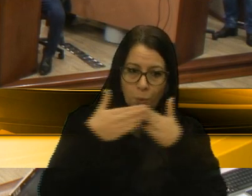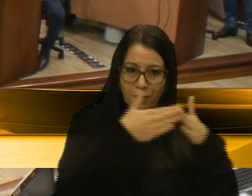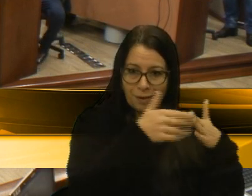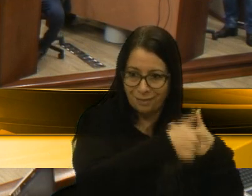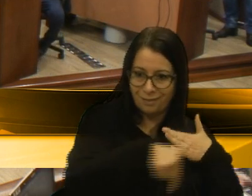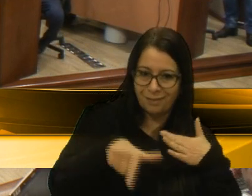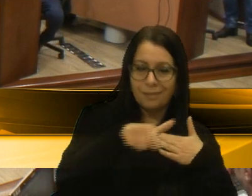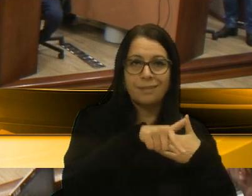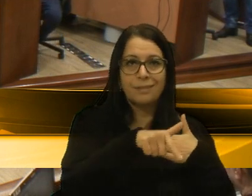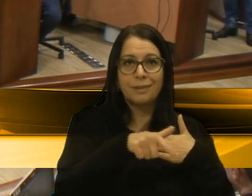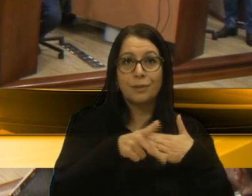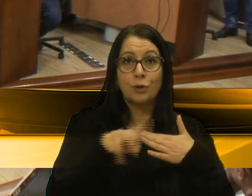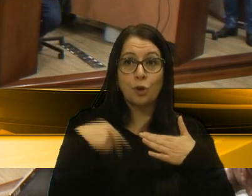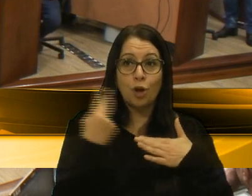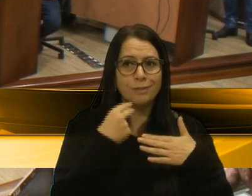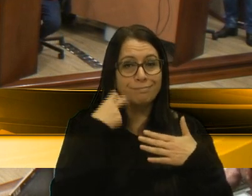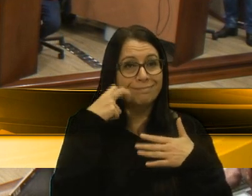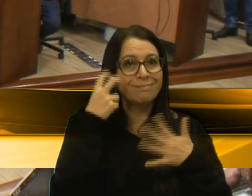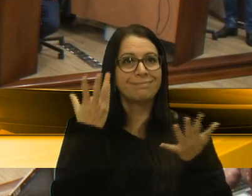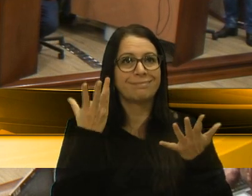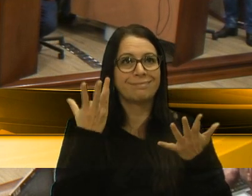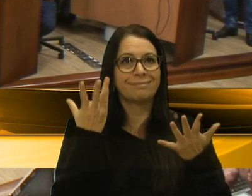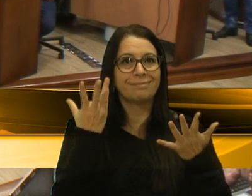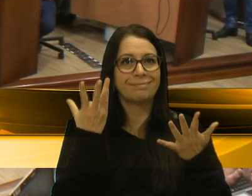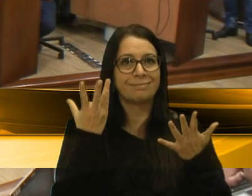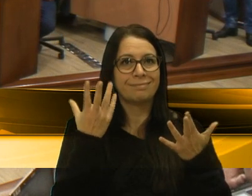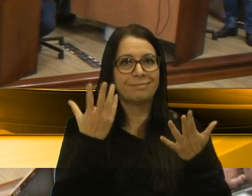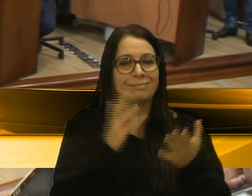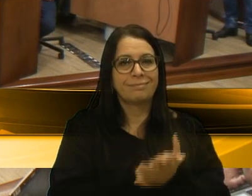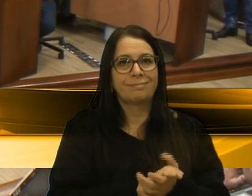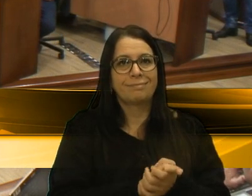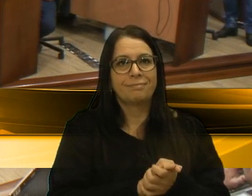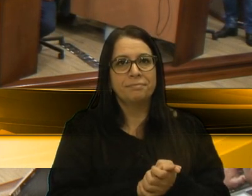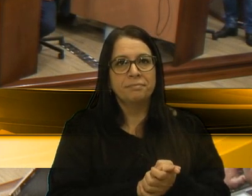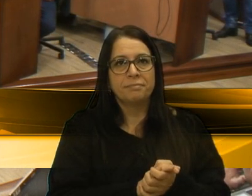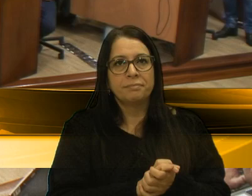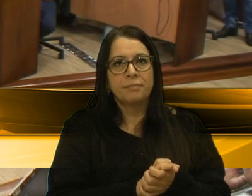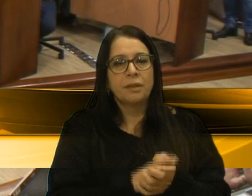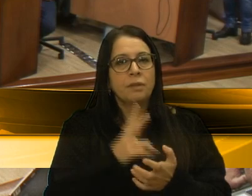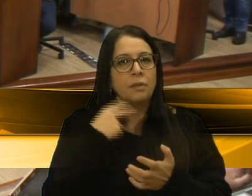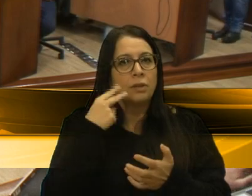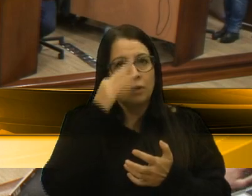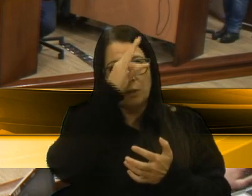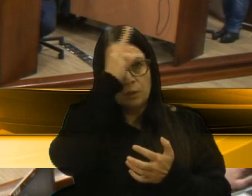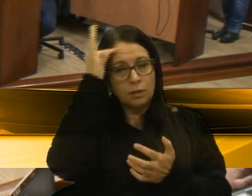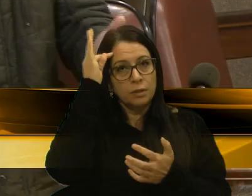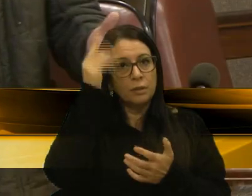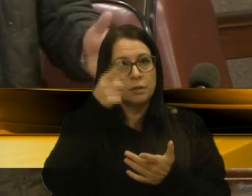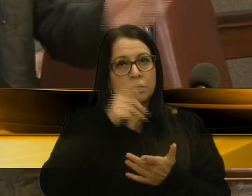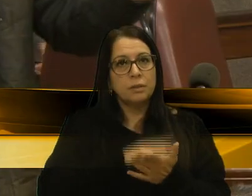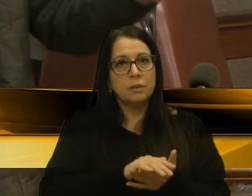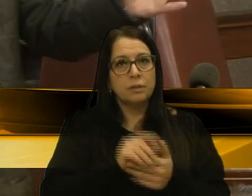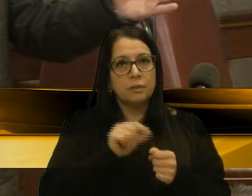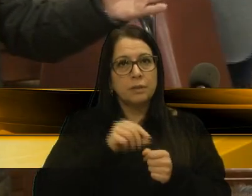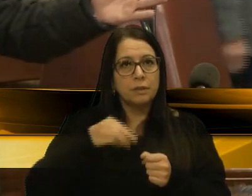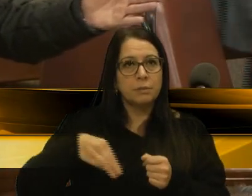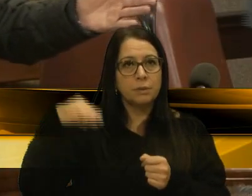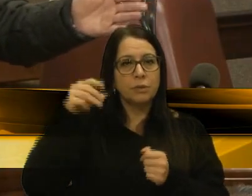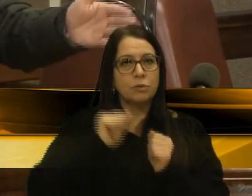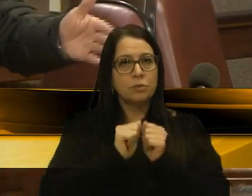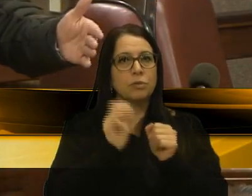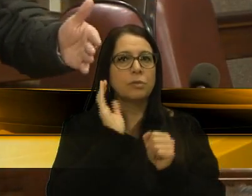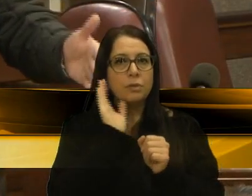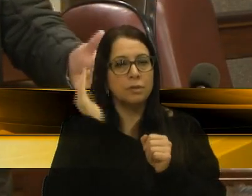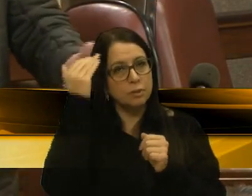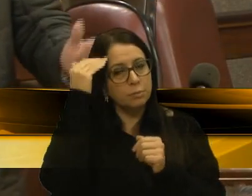passando vexame em nível regional aqui, né? Vereador Gustavo Torrigo, o senhor que está fazendo mestrado juntamente com o Felipe Grêmio